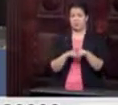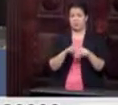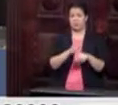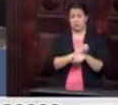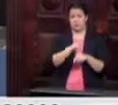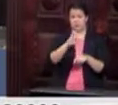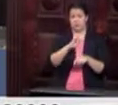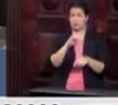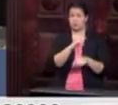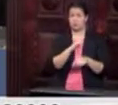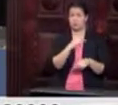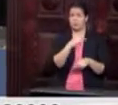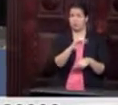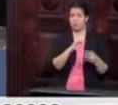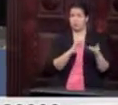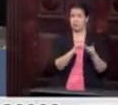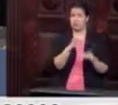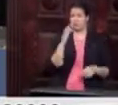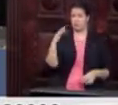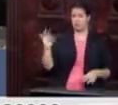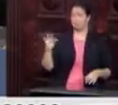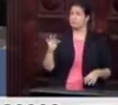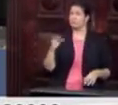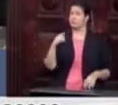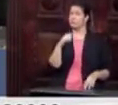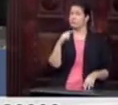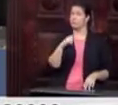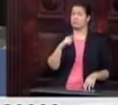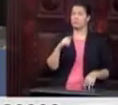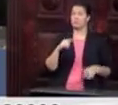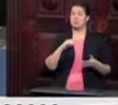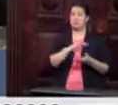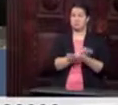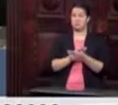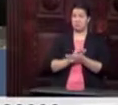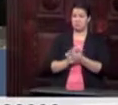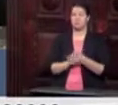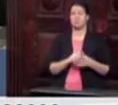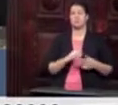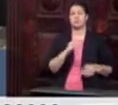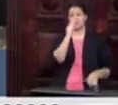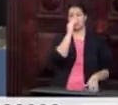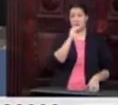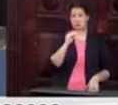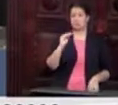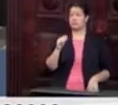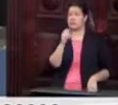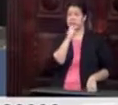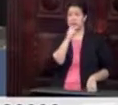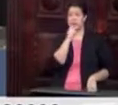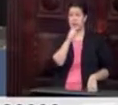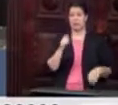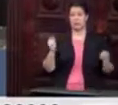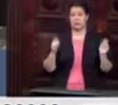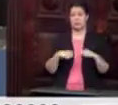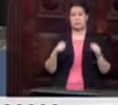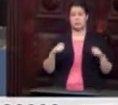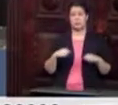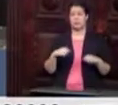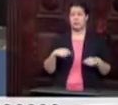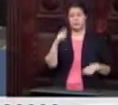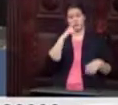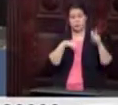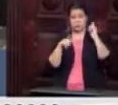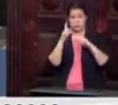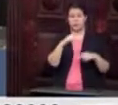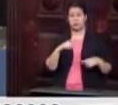entes da federação, são tratados como entes de segunda classe, sem a possibilidade de definir os seus